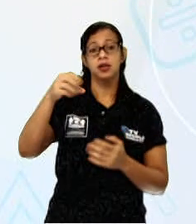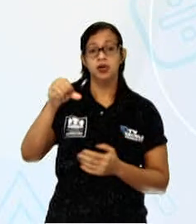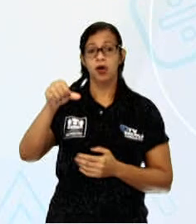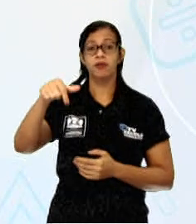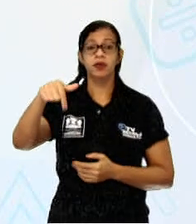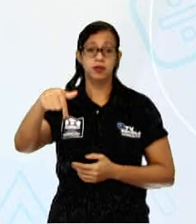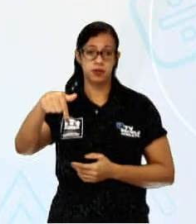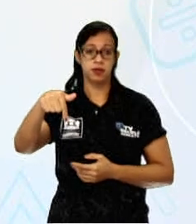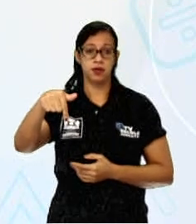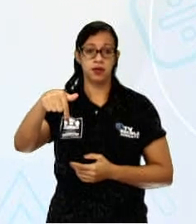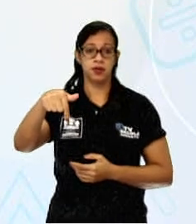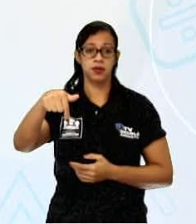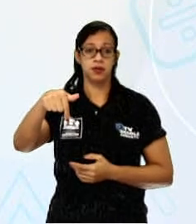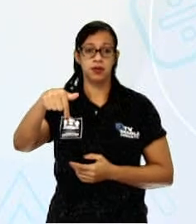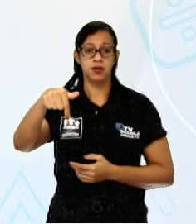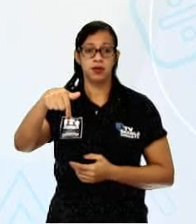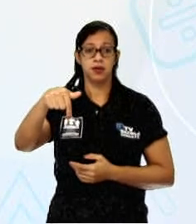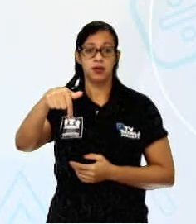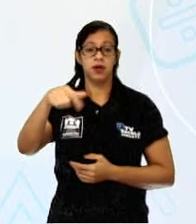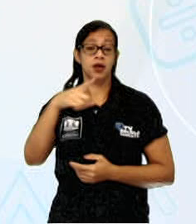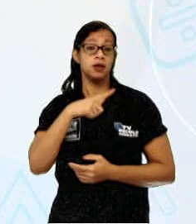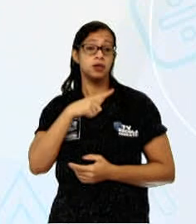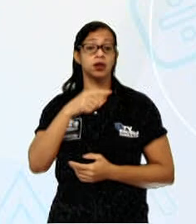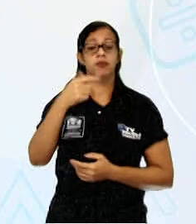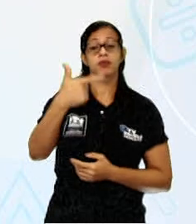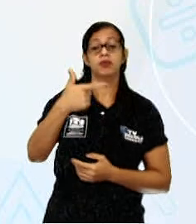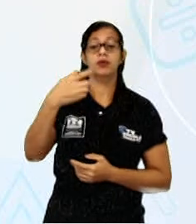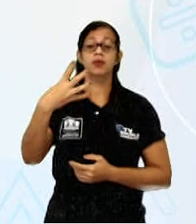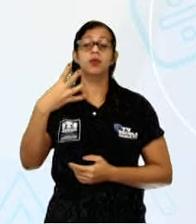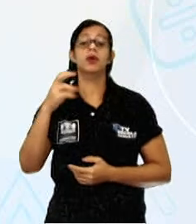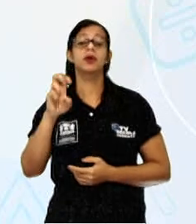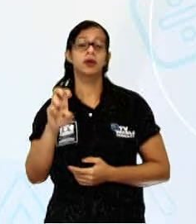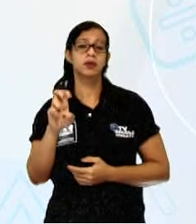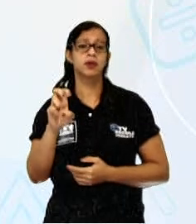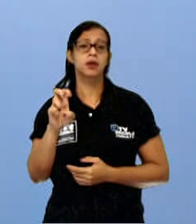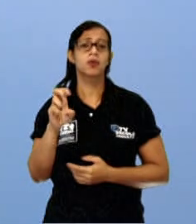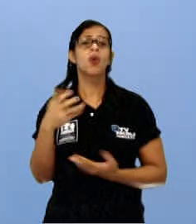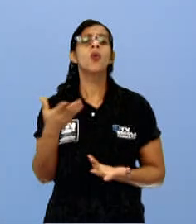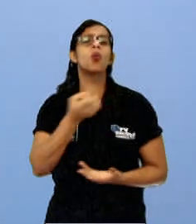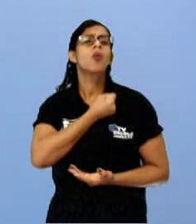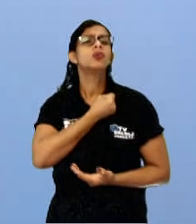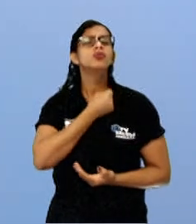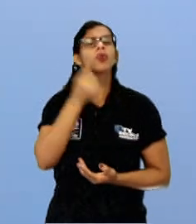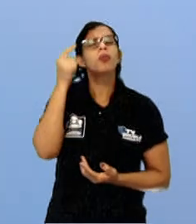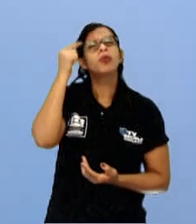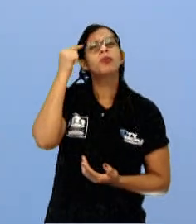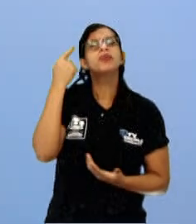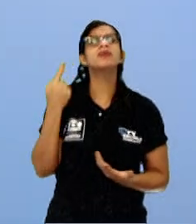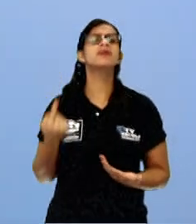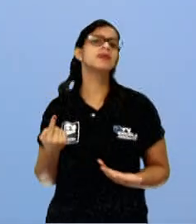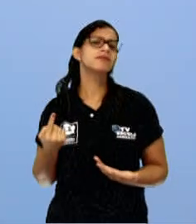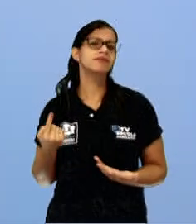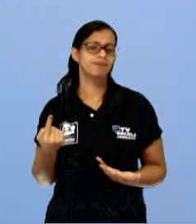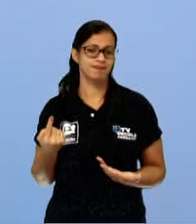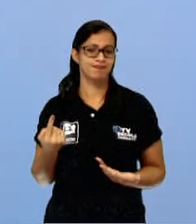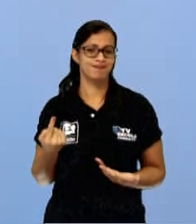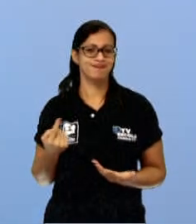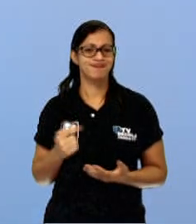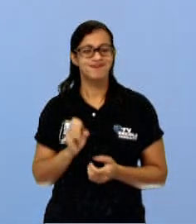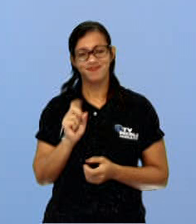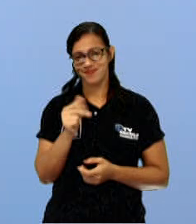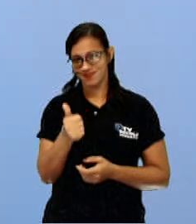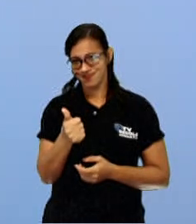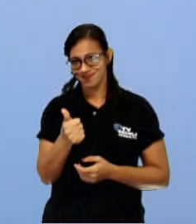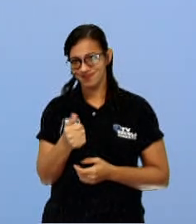número e obtive 245 em que número pensei é bom gente espero que vocês tenham gostado